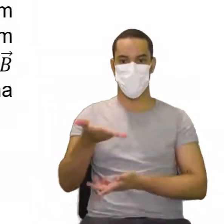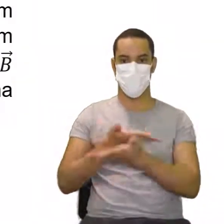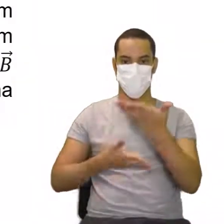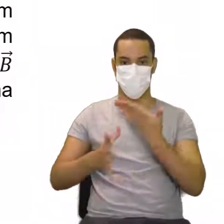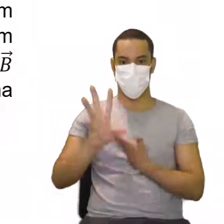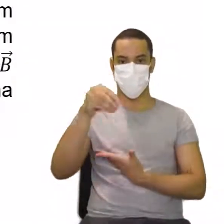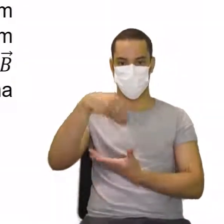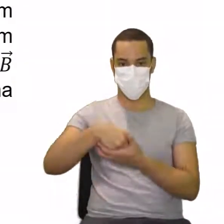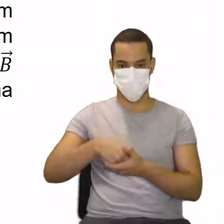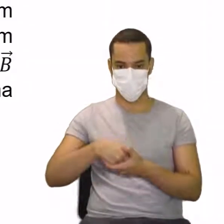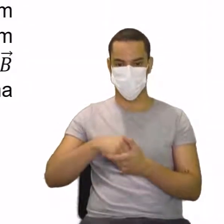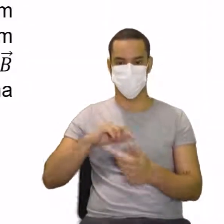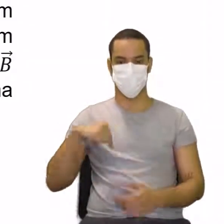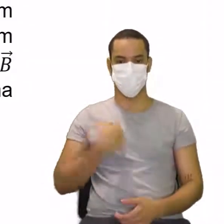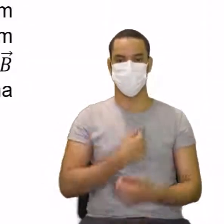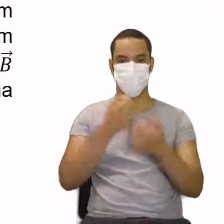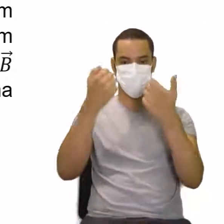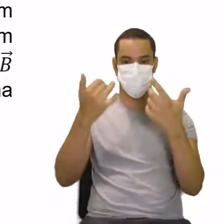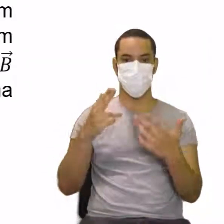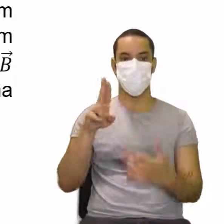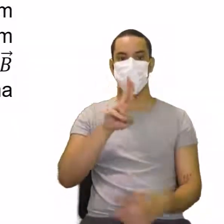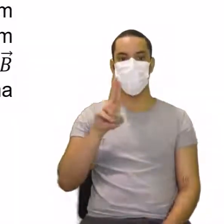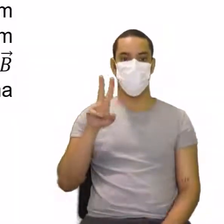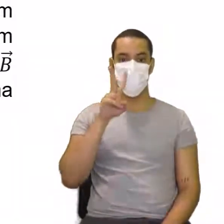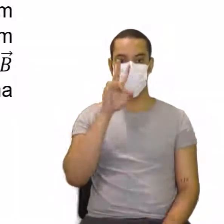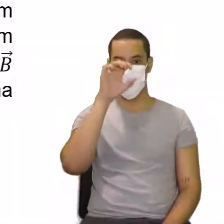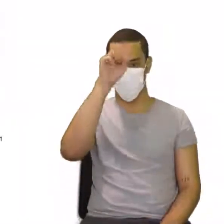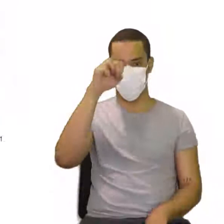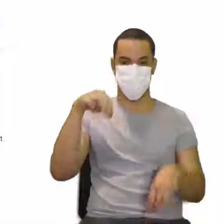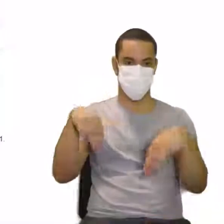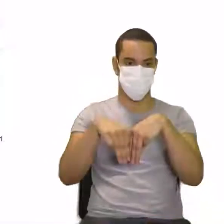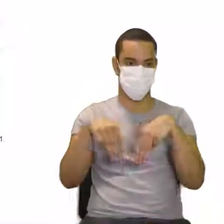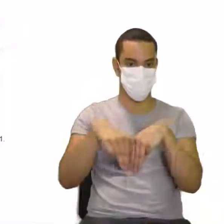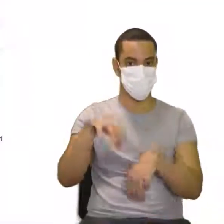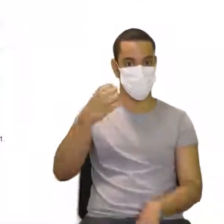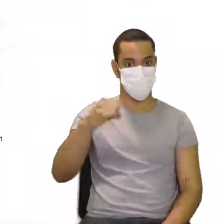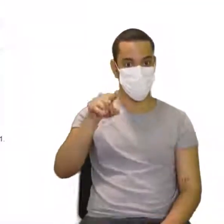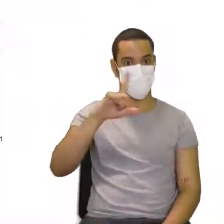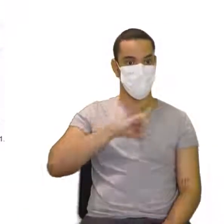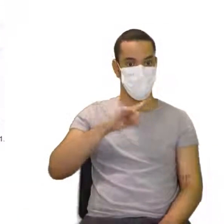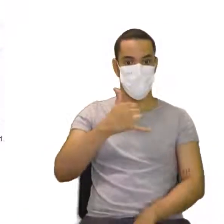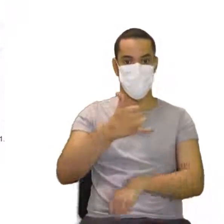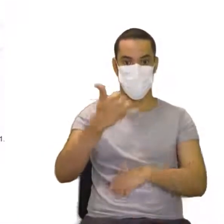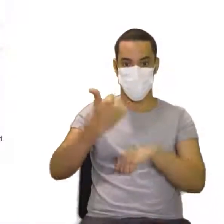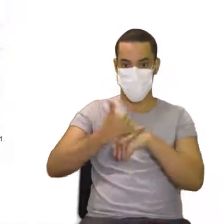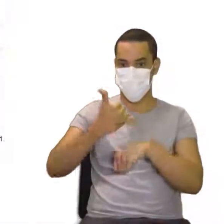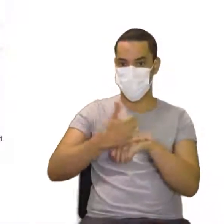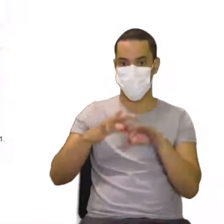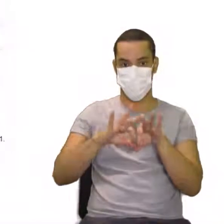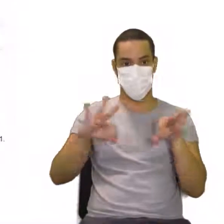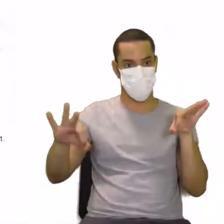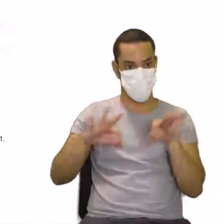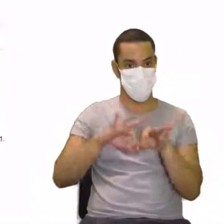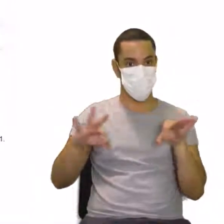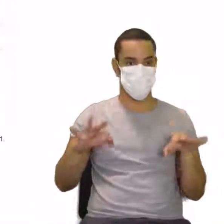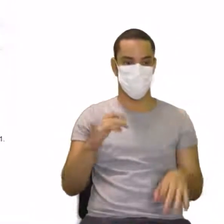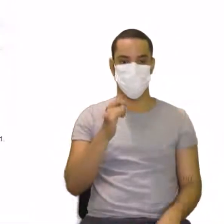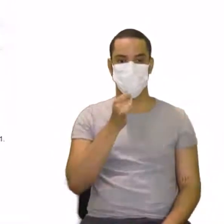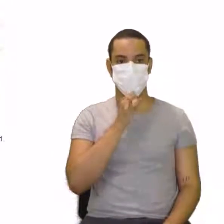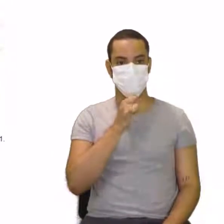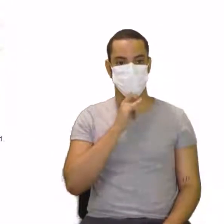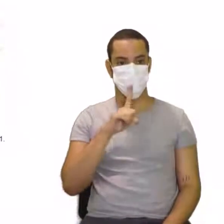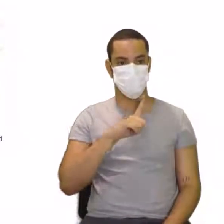esse campo e a gente chamou de força magnética, certo? Se você tem uma barra metálica, nesse caso aqui, que